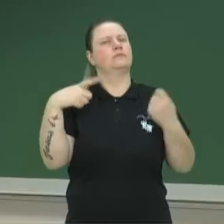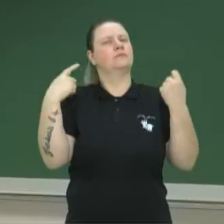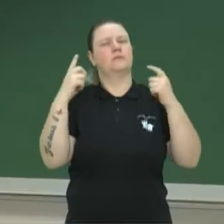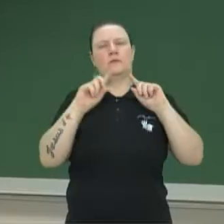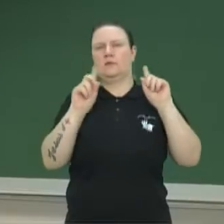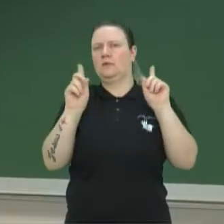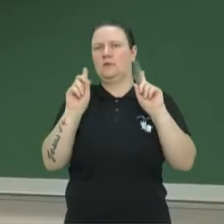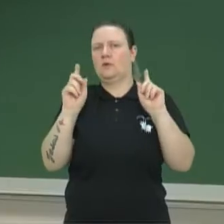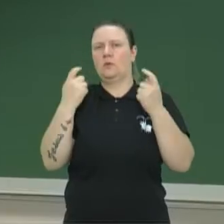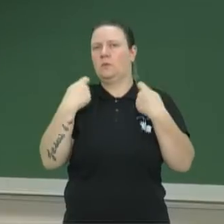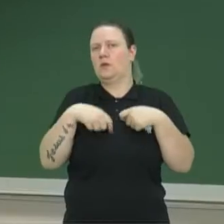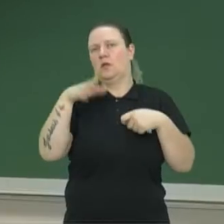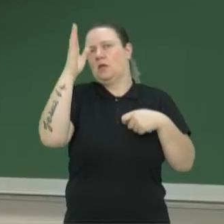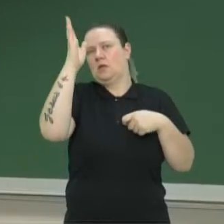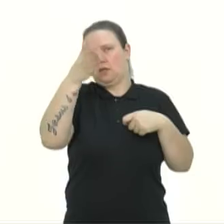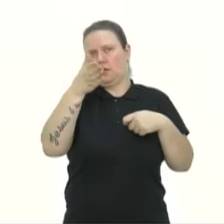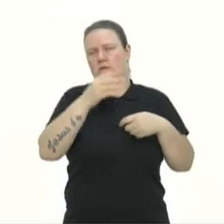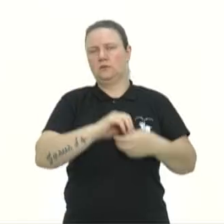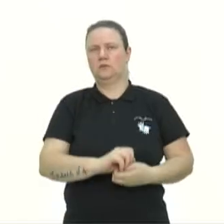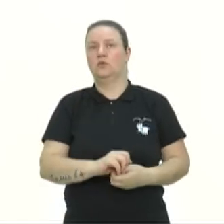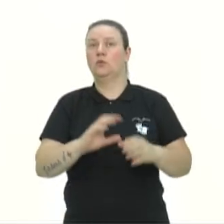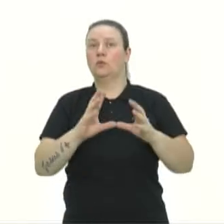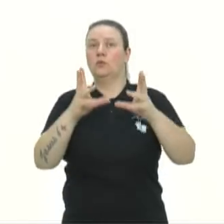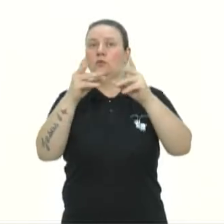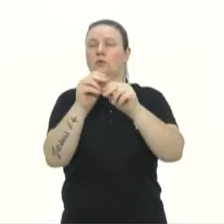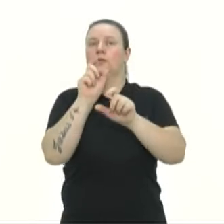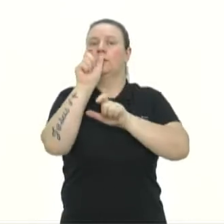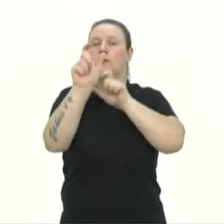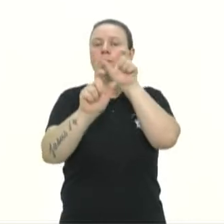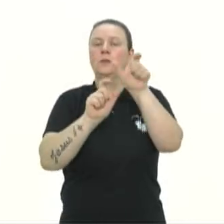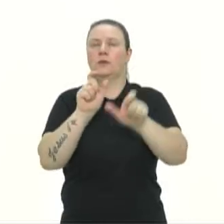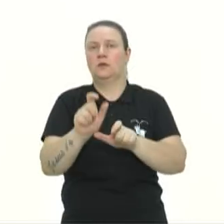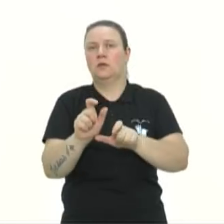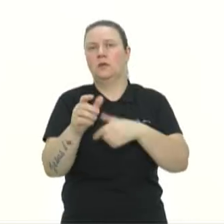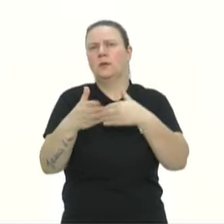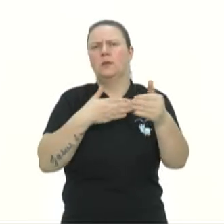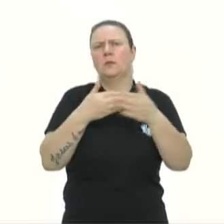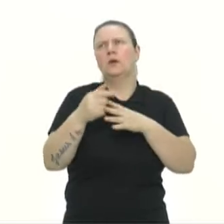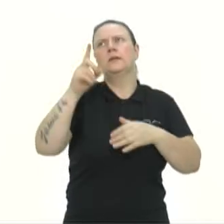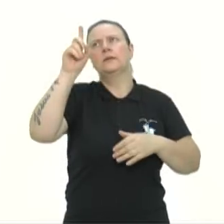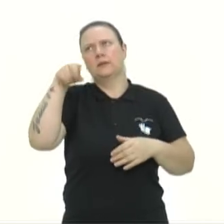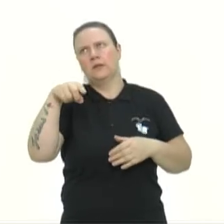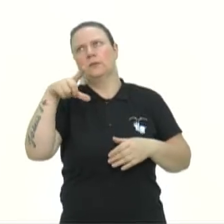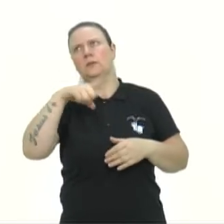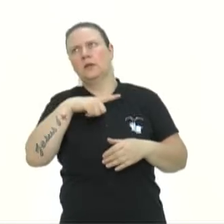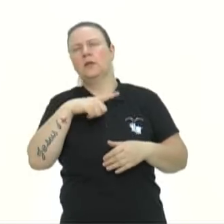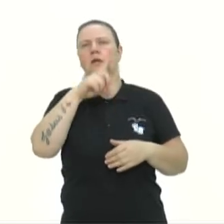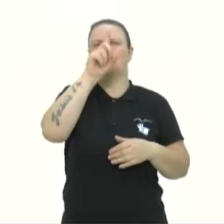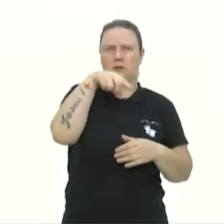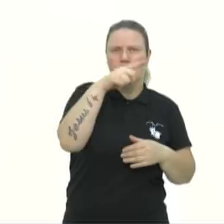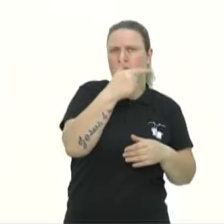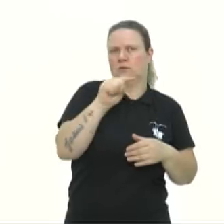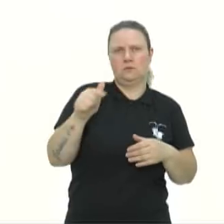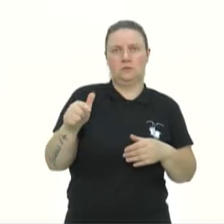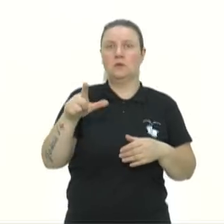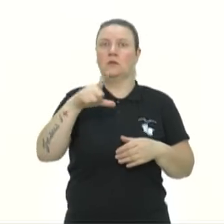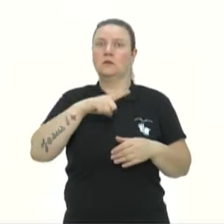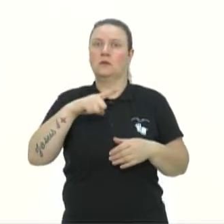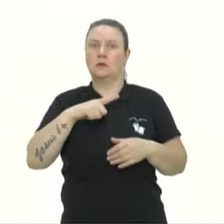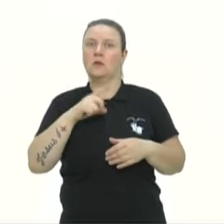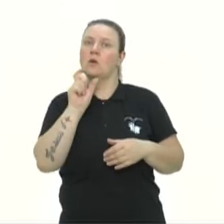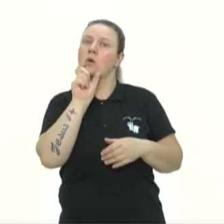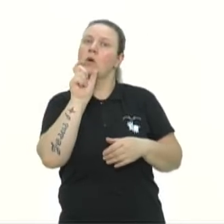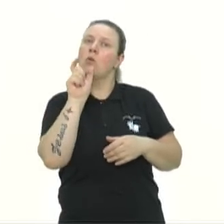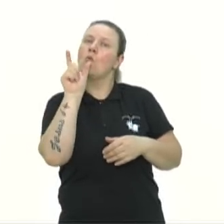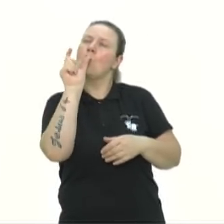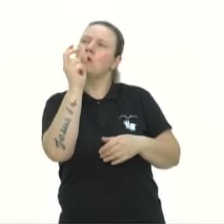pessoal? Em todas as palavras, acentuadas ou não, há uma sílaba tônica. Por exemplo,